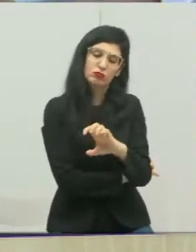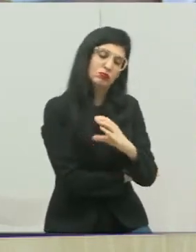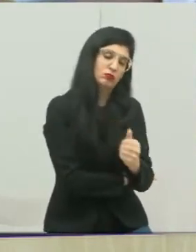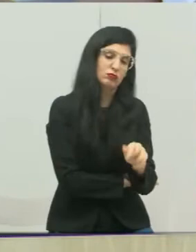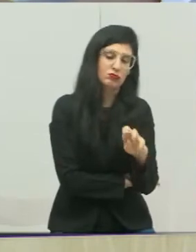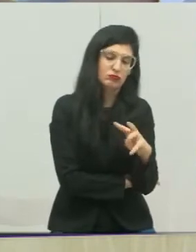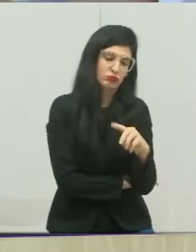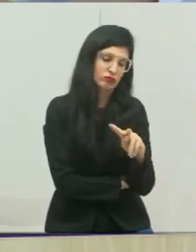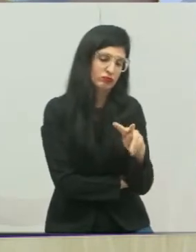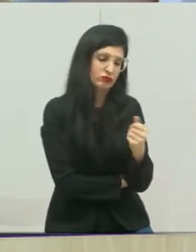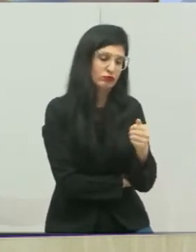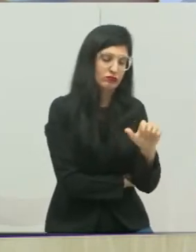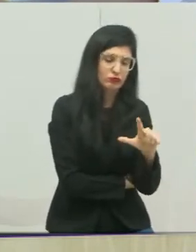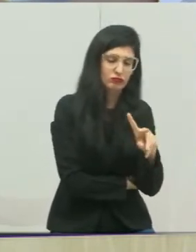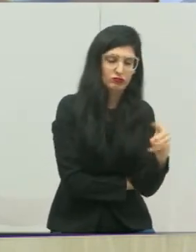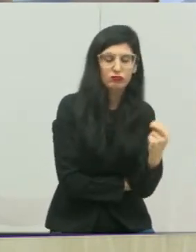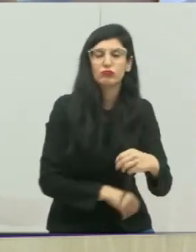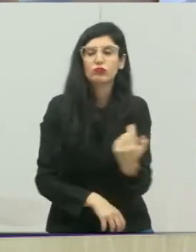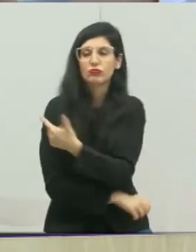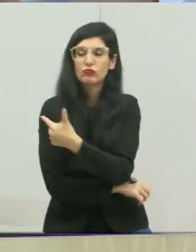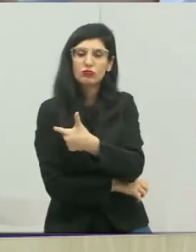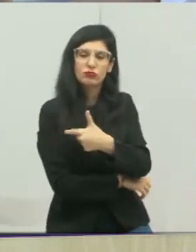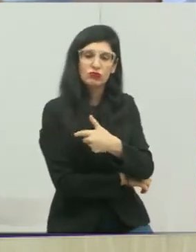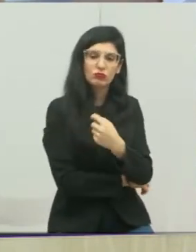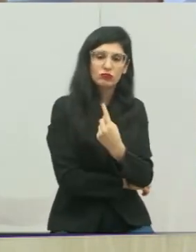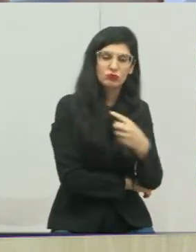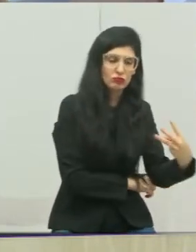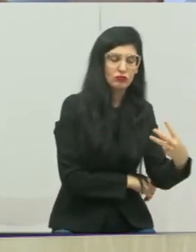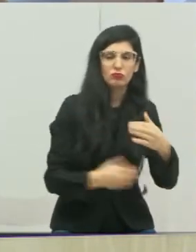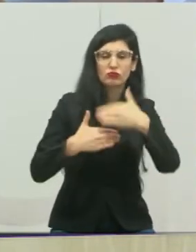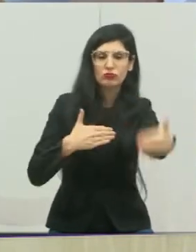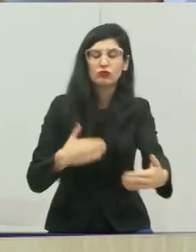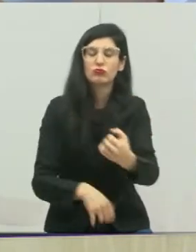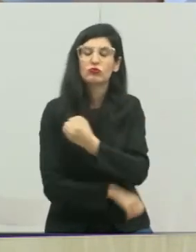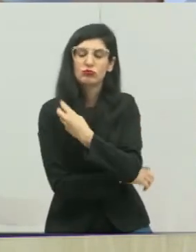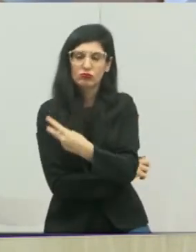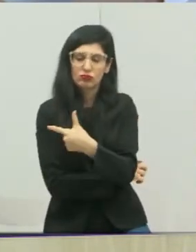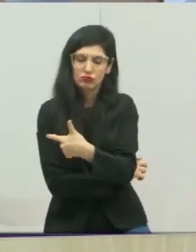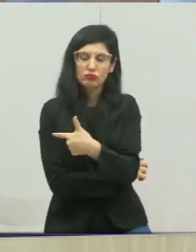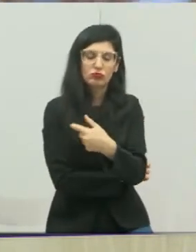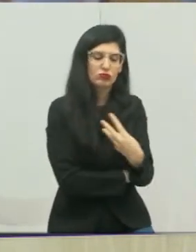frente aos números 215 e 257, no bairro Rio Abaixo, CEP